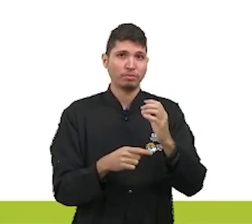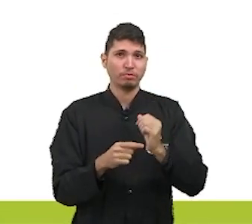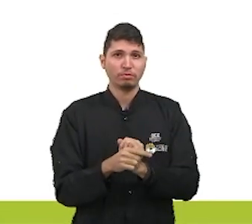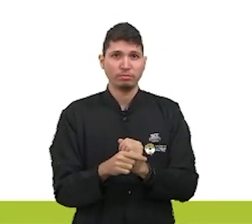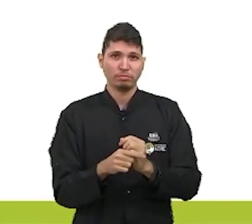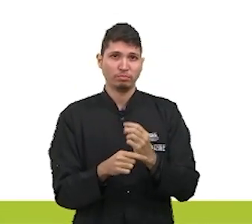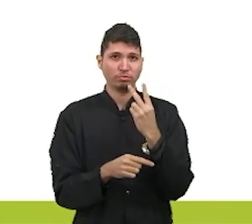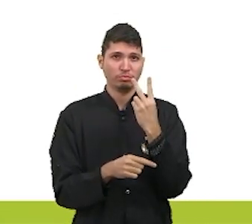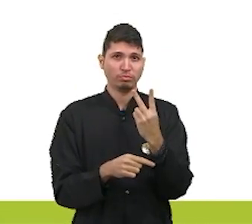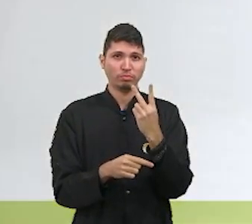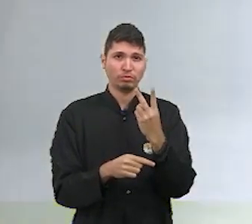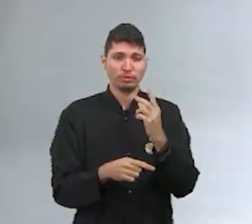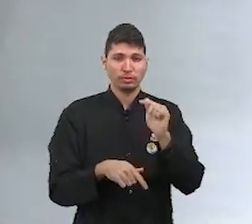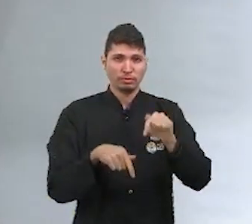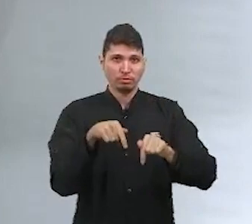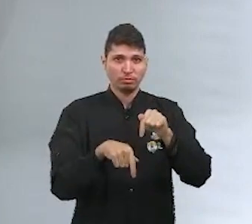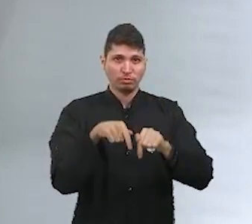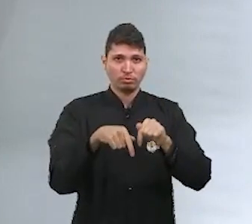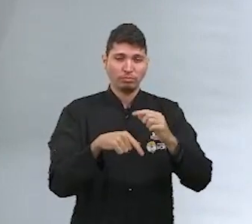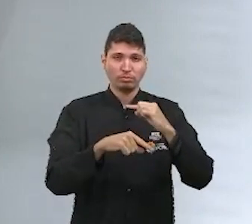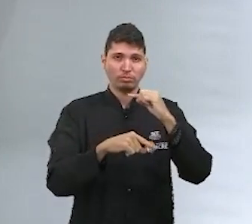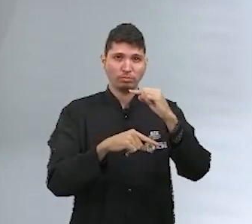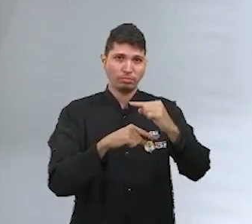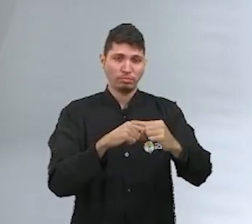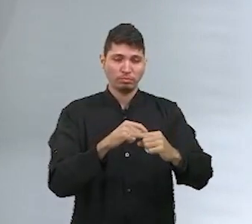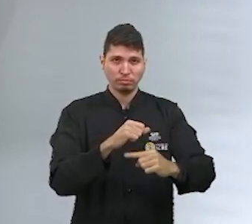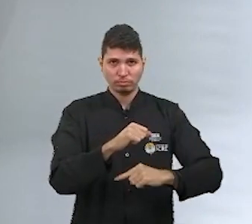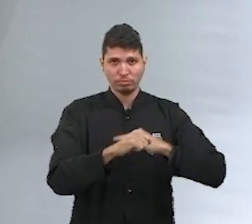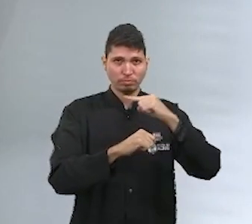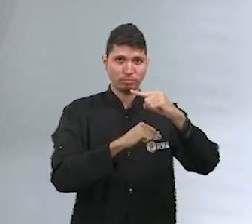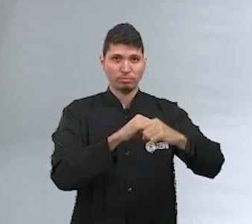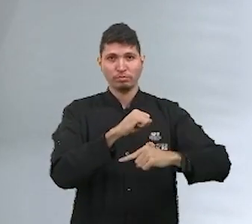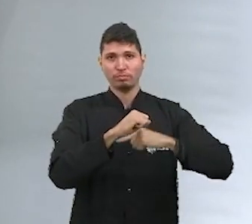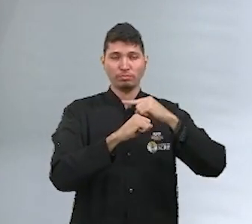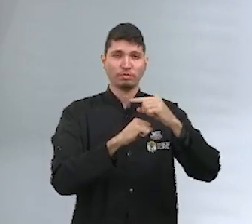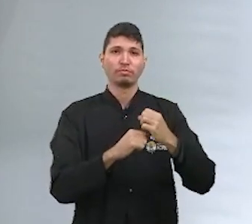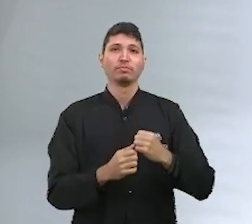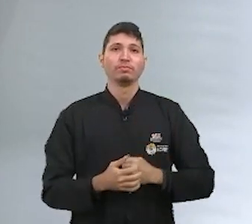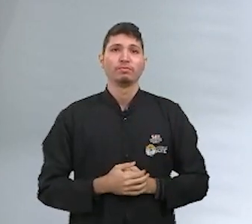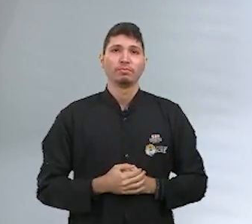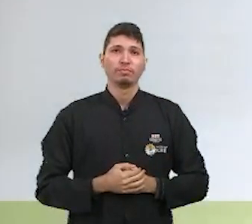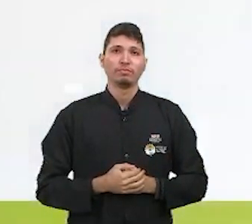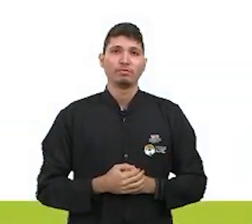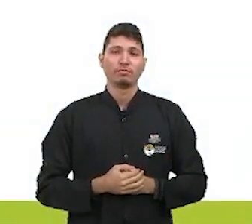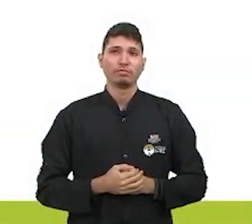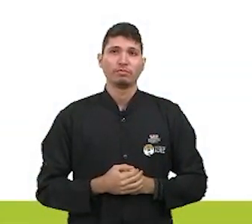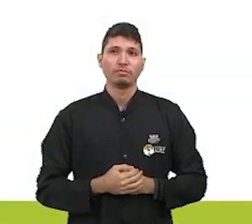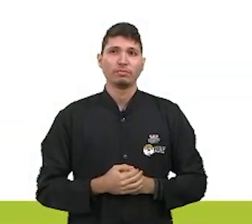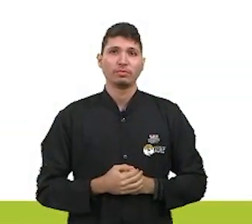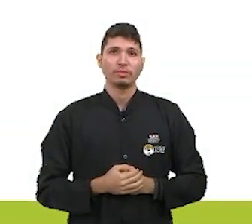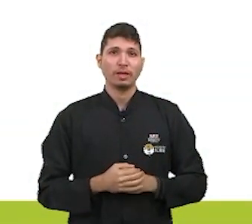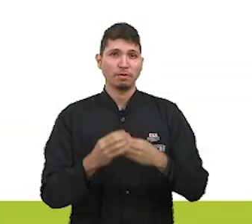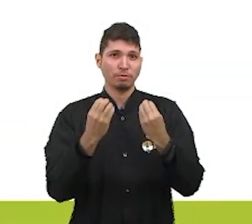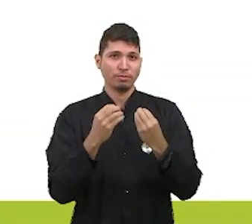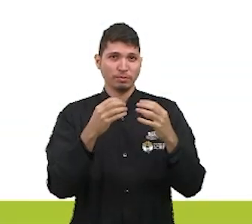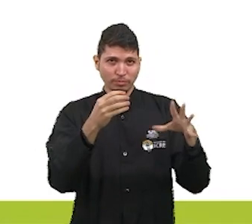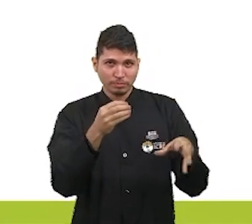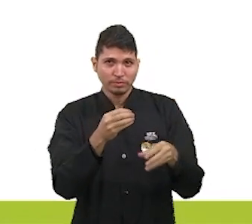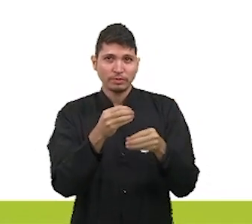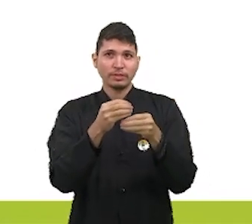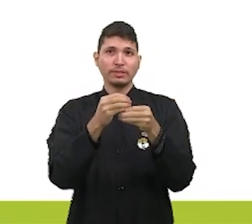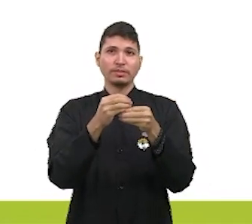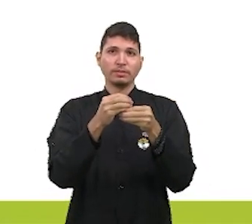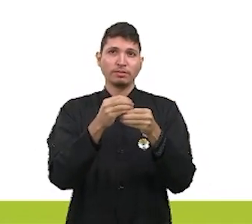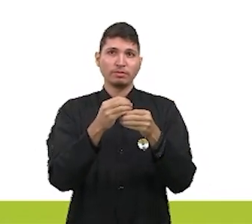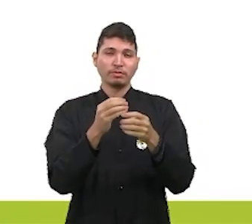químicos, né, 2 átomos. Agora aqui, se você analisar, eu já comecei a acrescentar uma quantidade a mais. Antes a gente